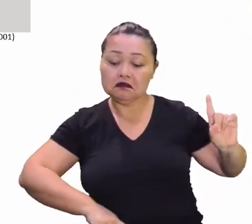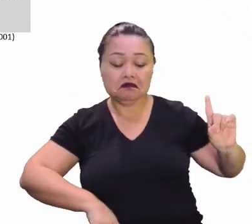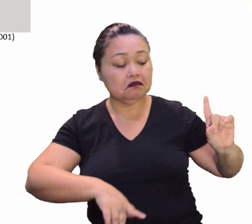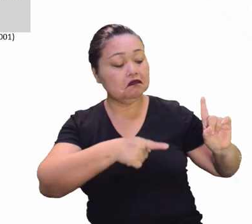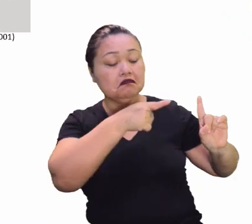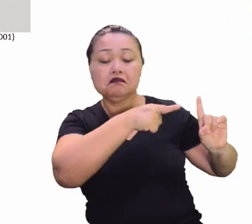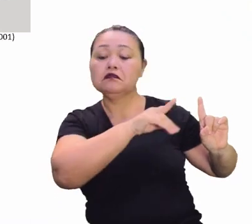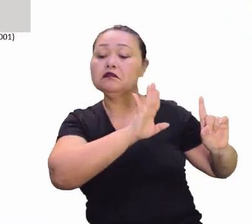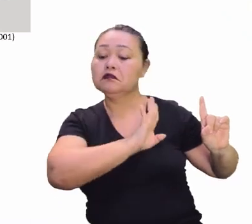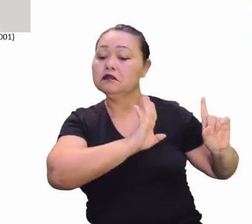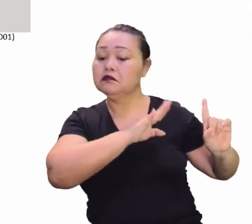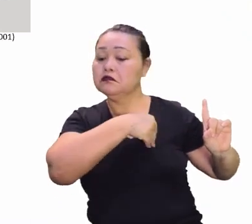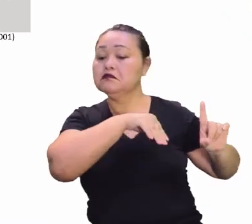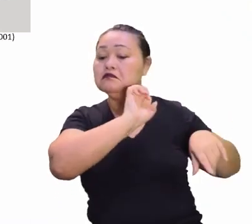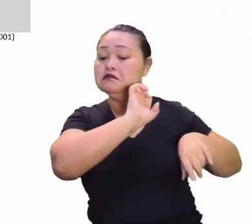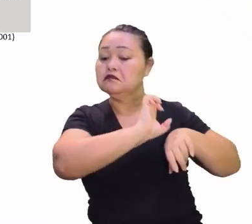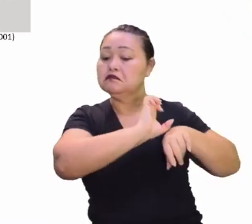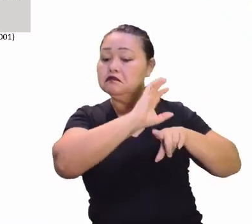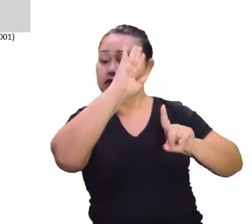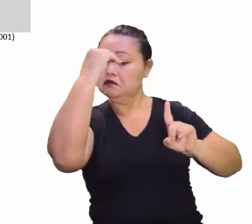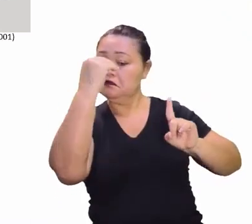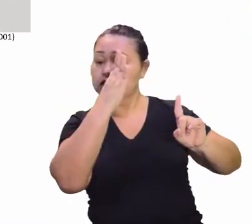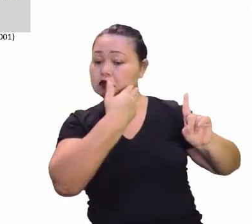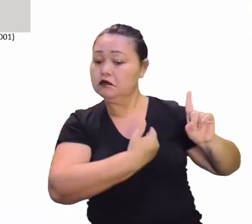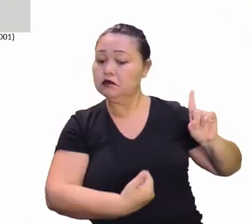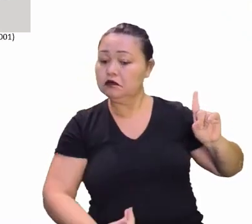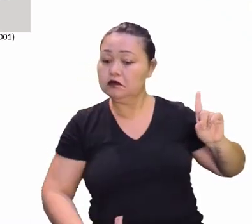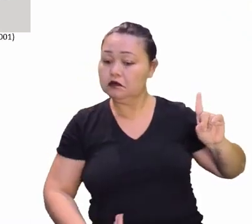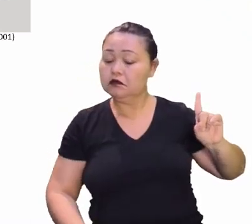um estadista de primeira grandeza.